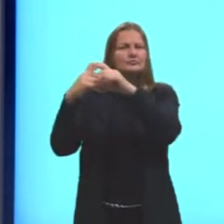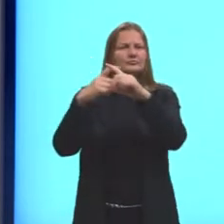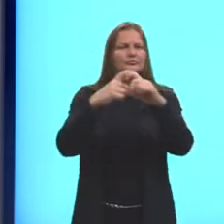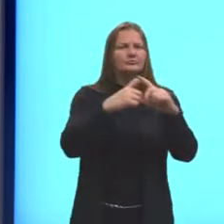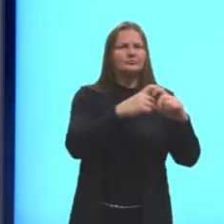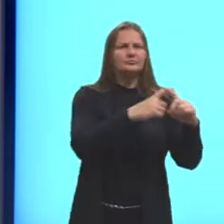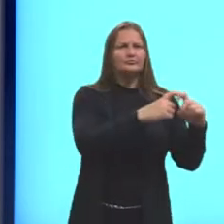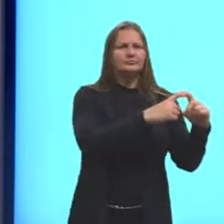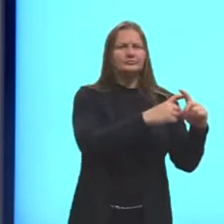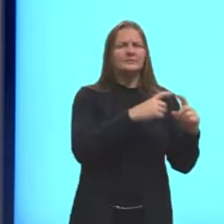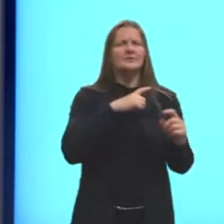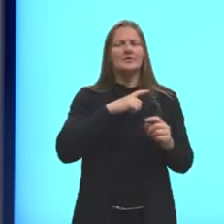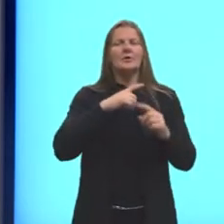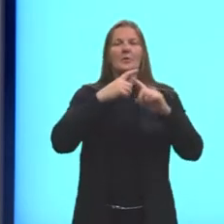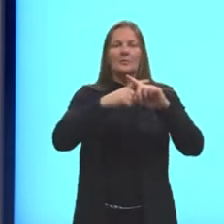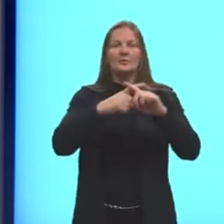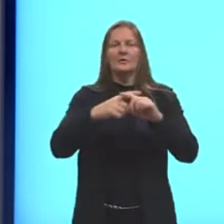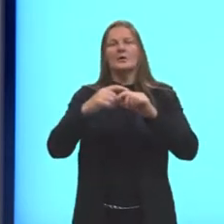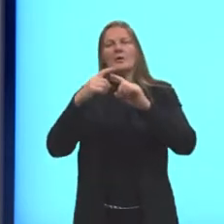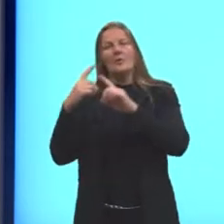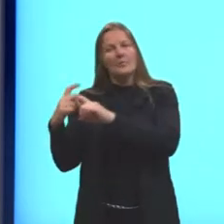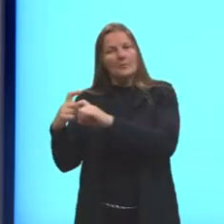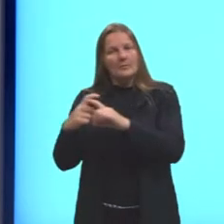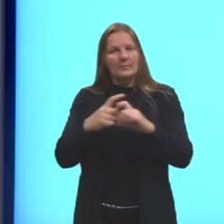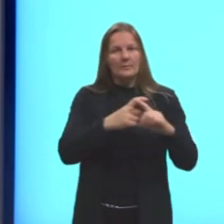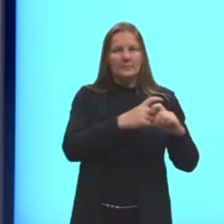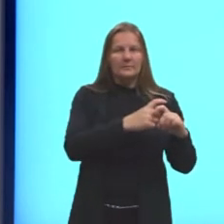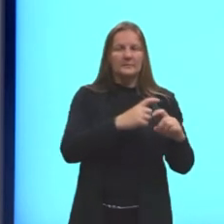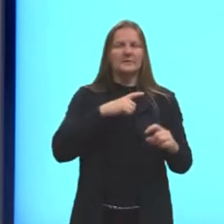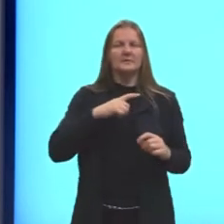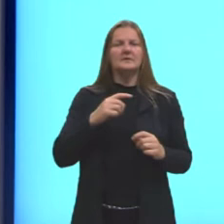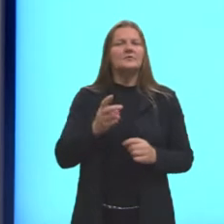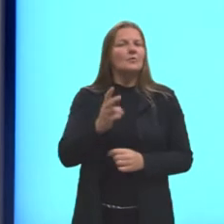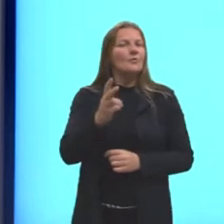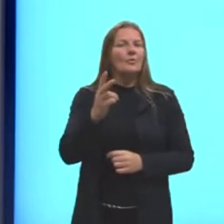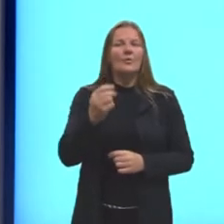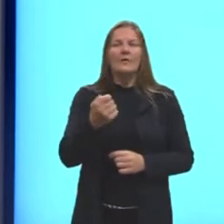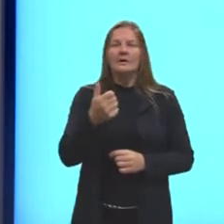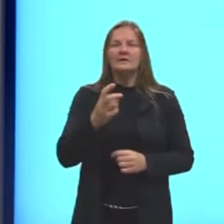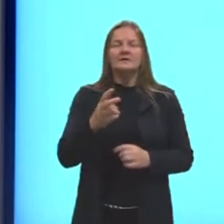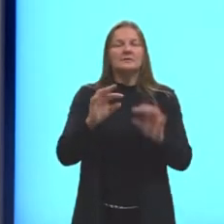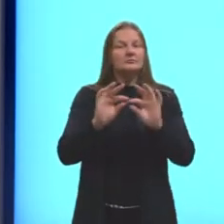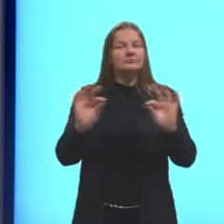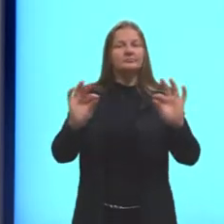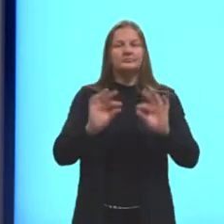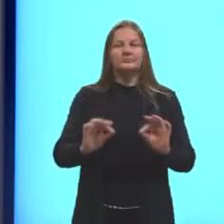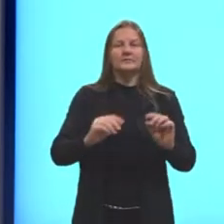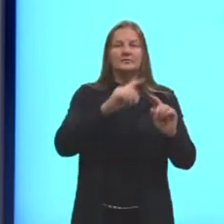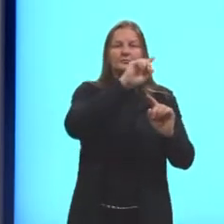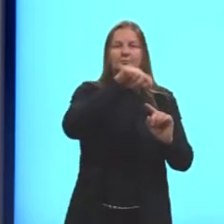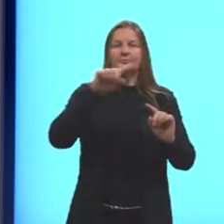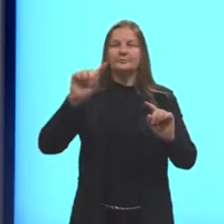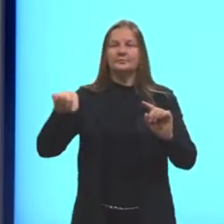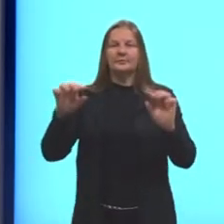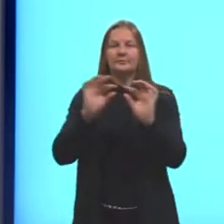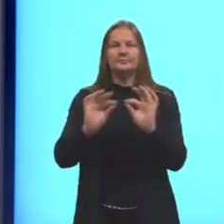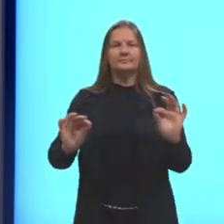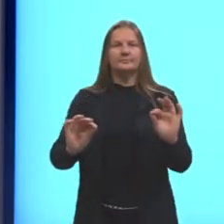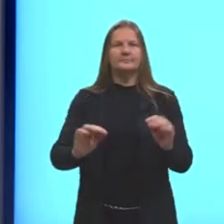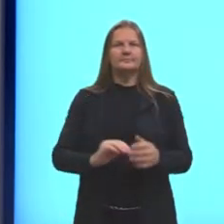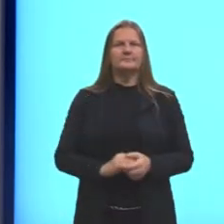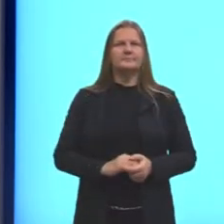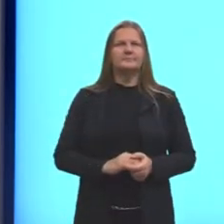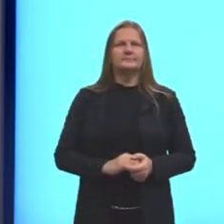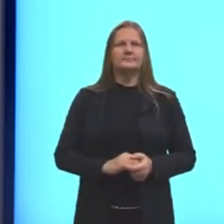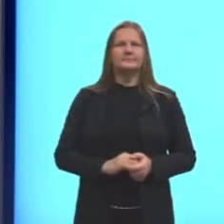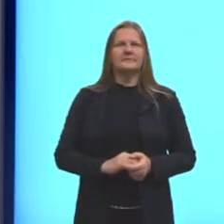multiplicação de outras polinômios frequentemente conseguimos sim o cara expressão aqui quando